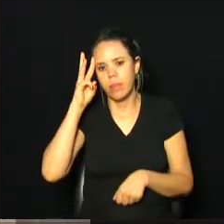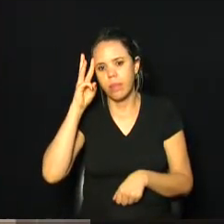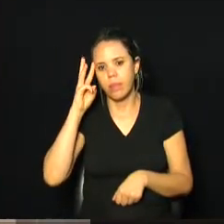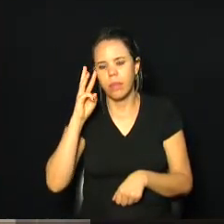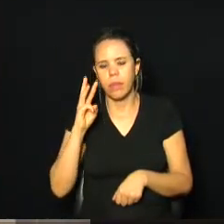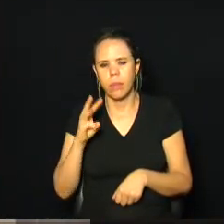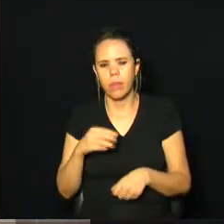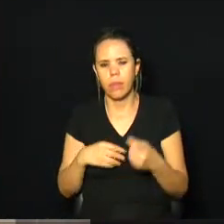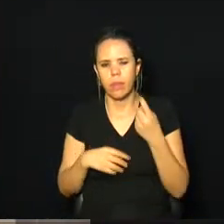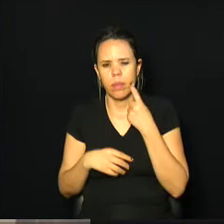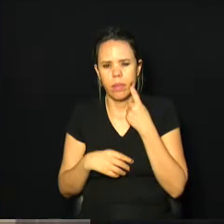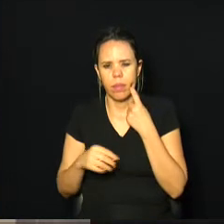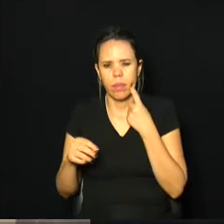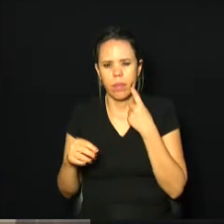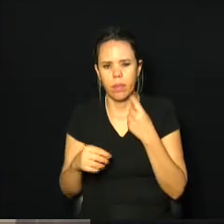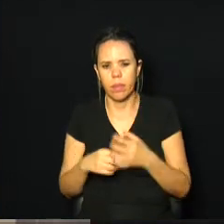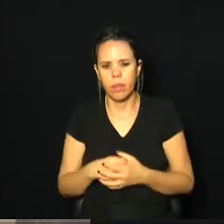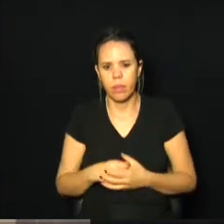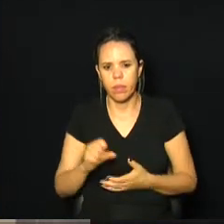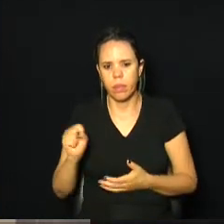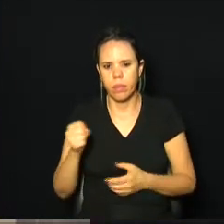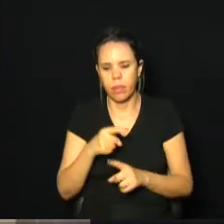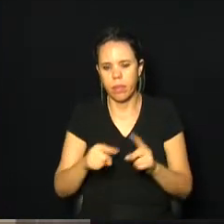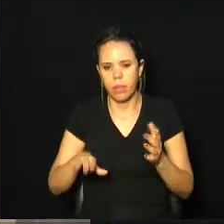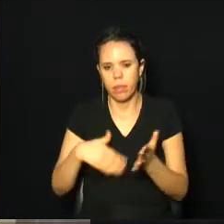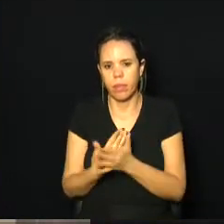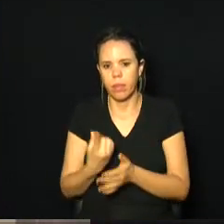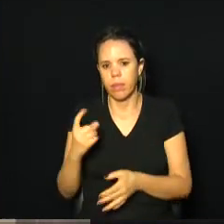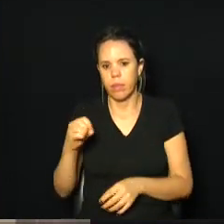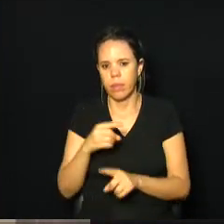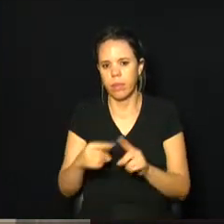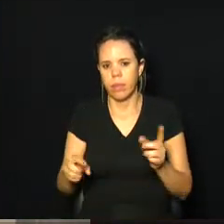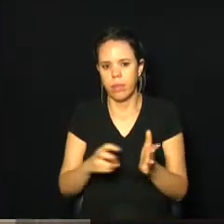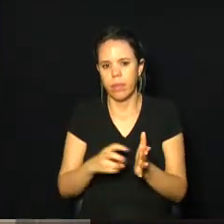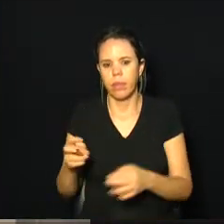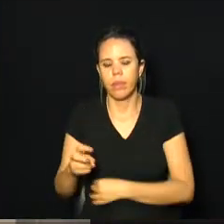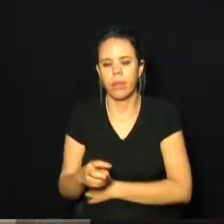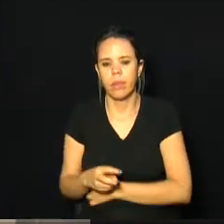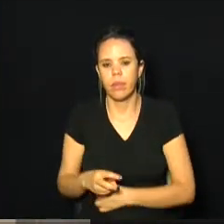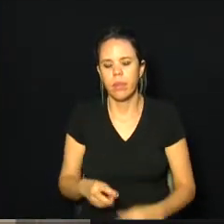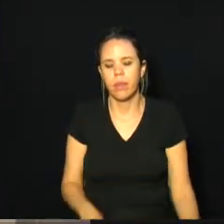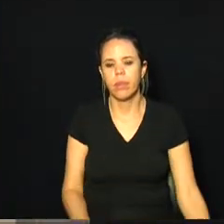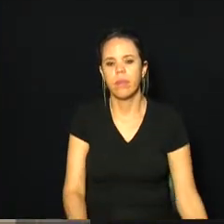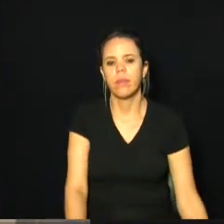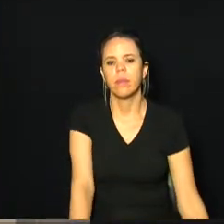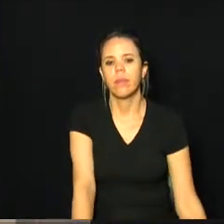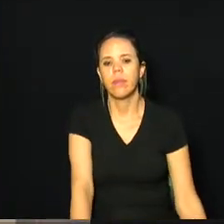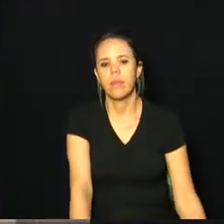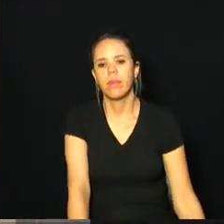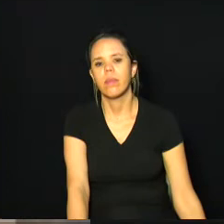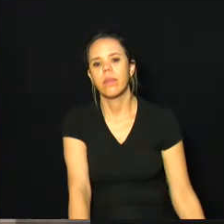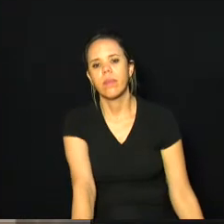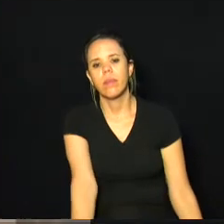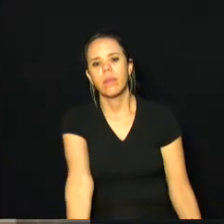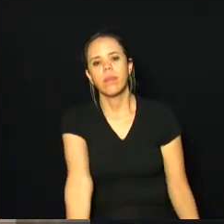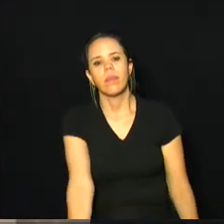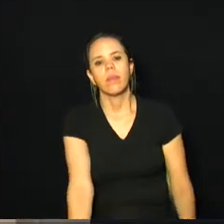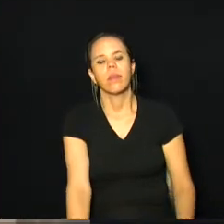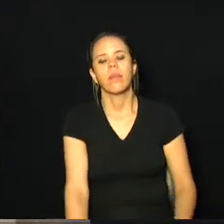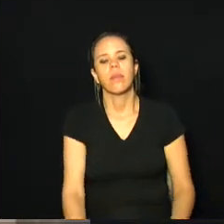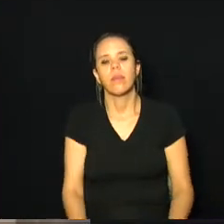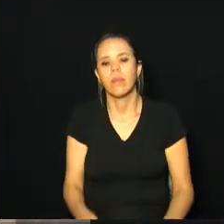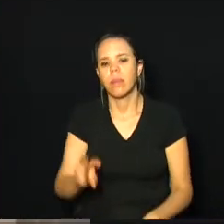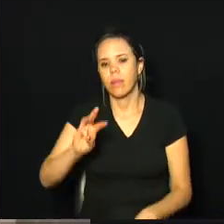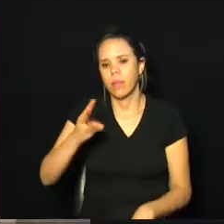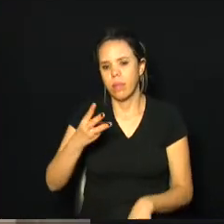sextas, das 8h30 às 10h30 da manhã, né? Terças e sextas, das 8h30 às 10h30 da manhã, e das